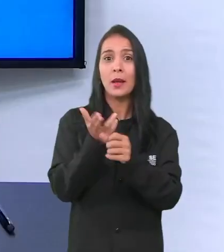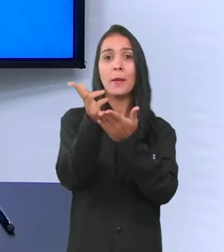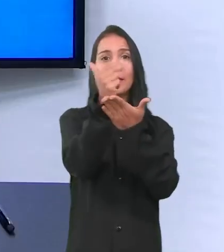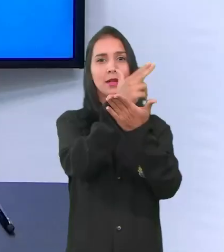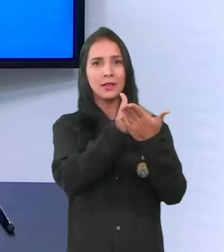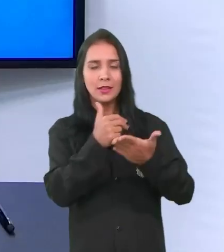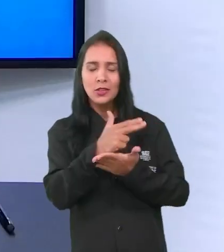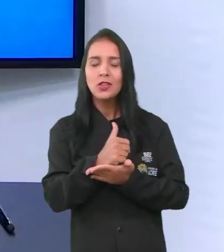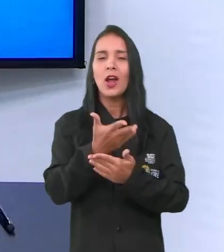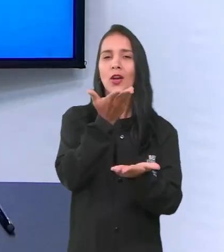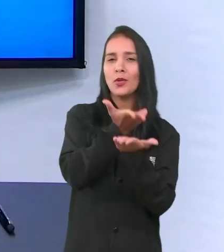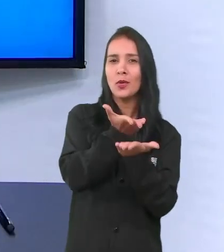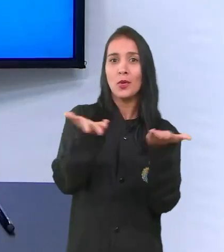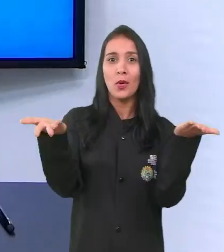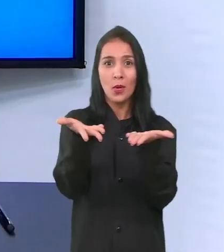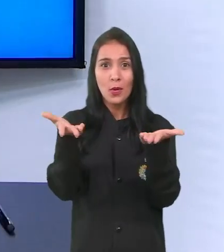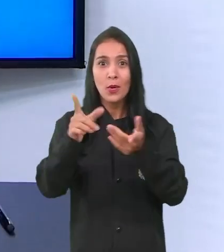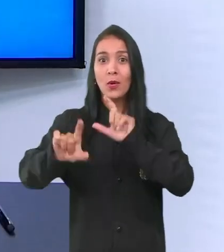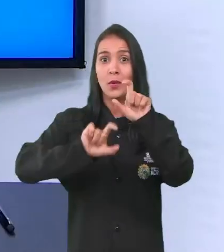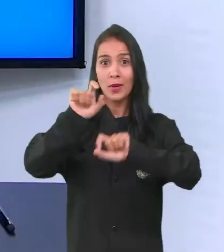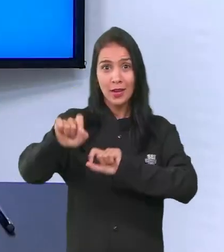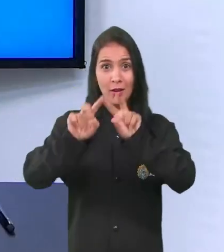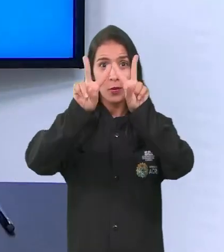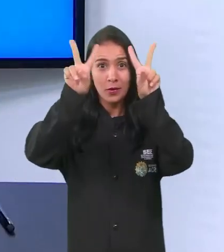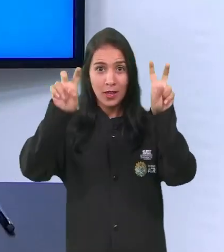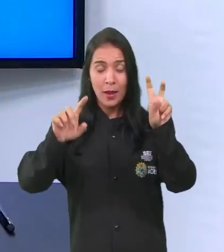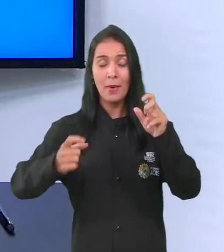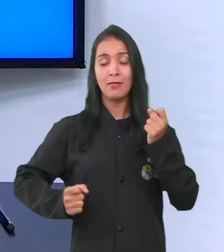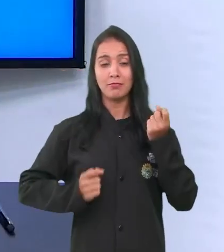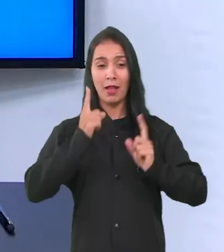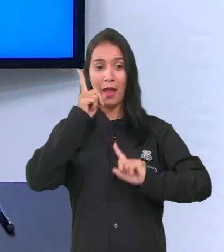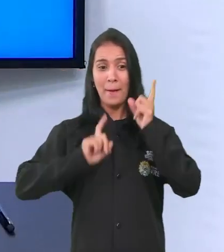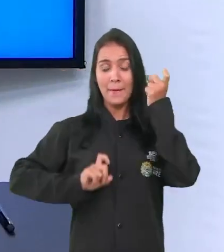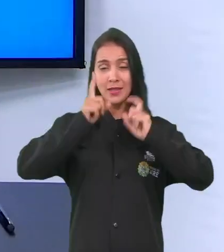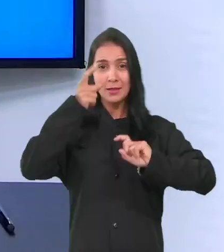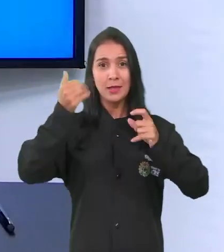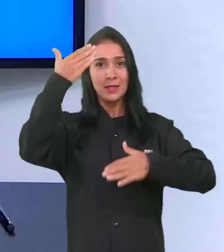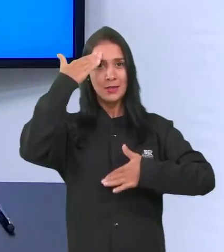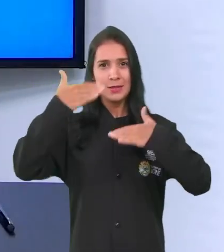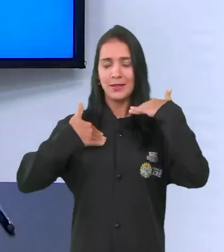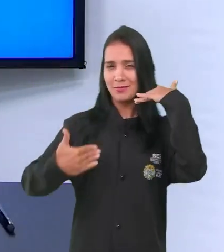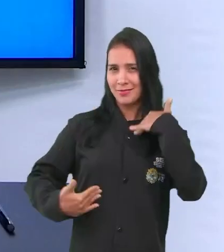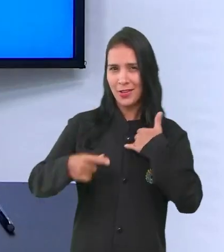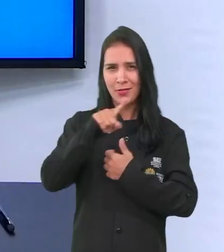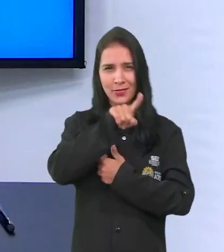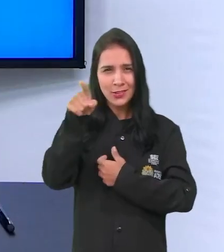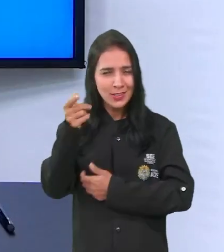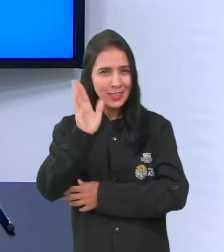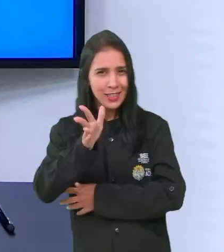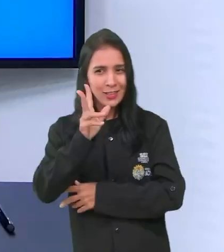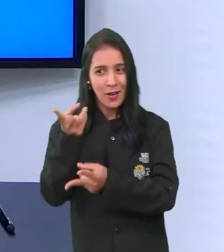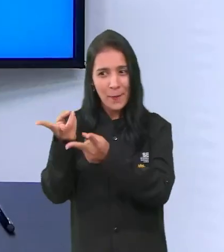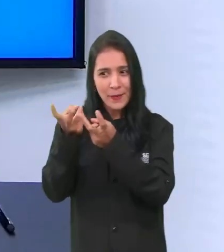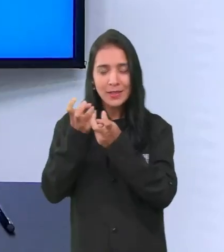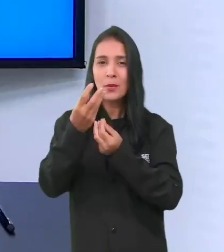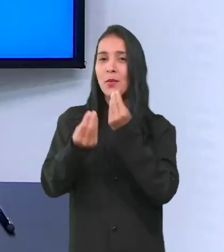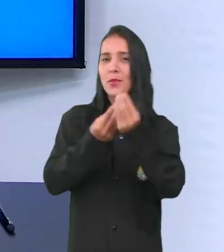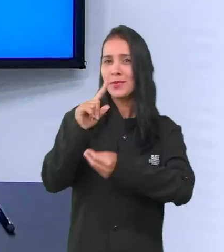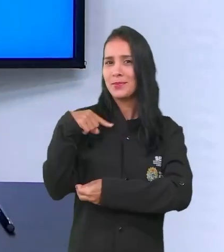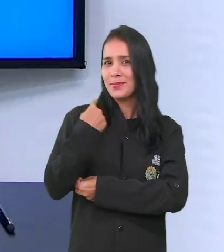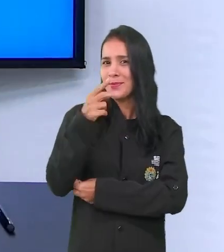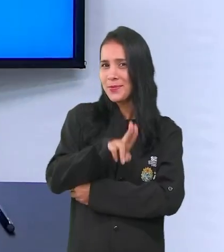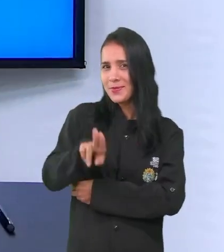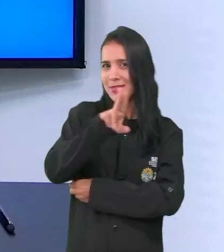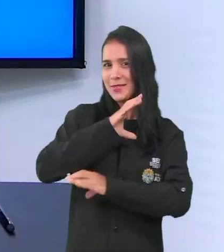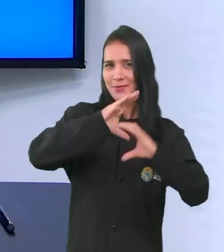vai ser sobre expressão corporal. Você já prestou atenção como que a gente usa a expressão corporal para